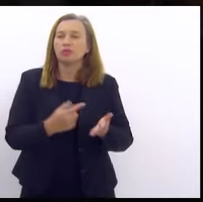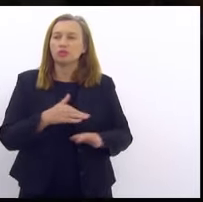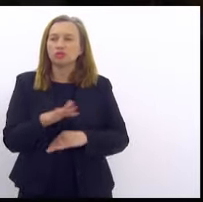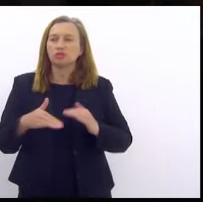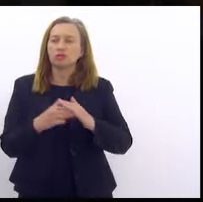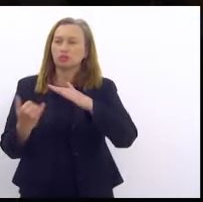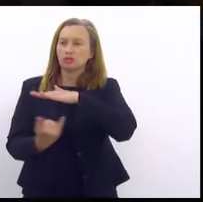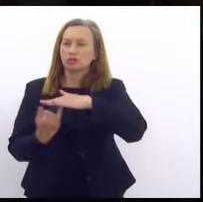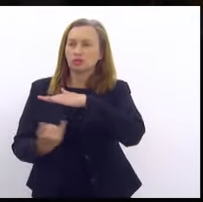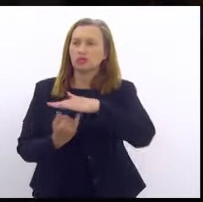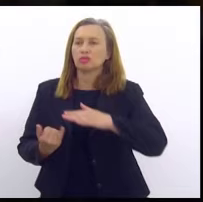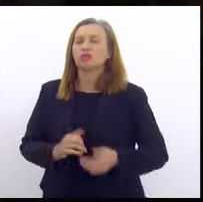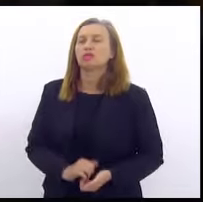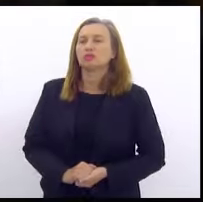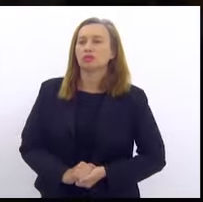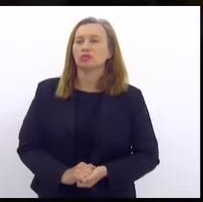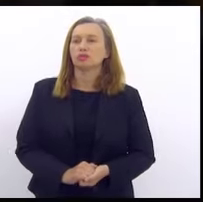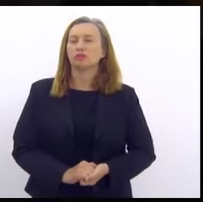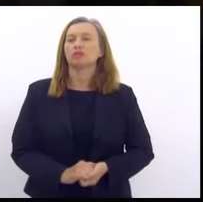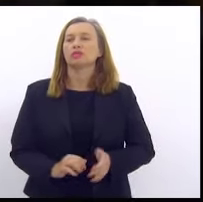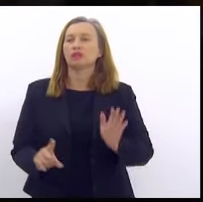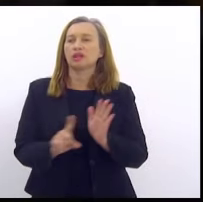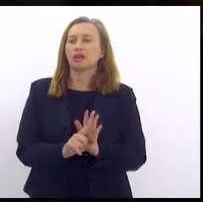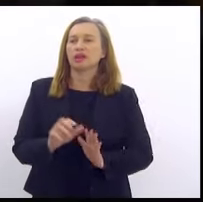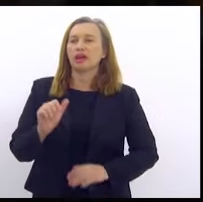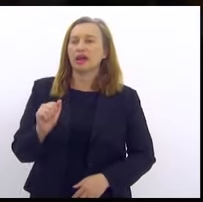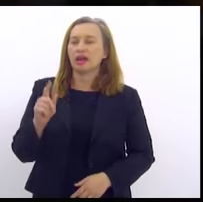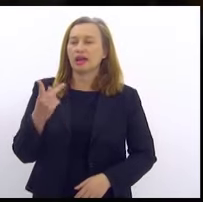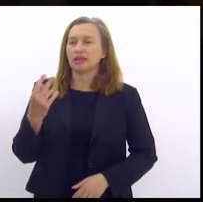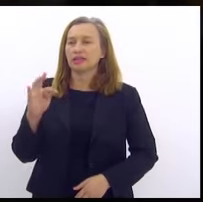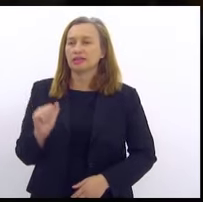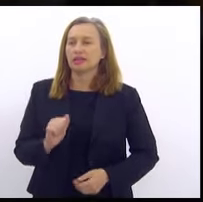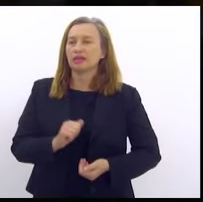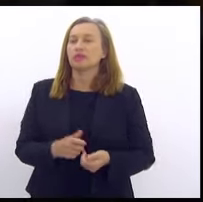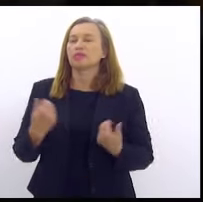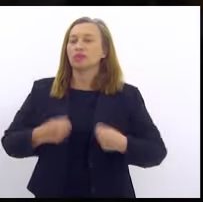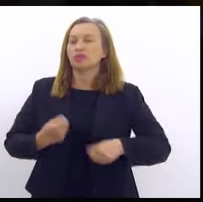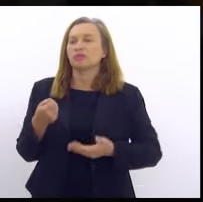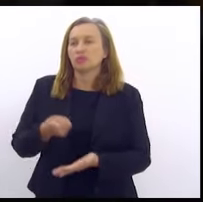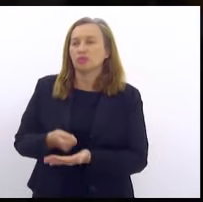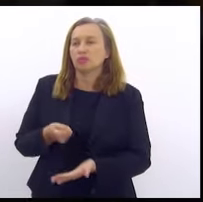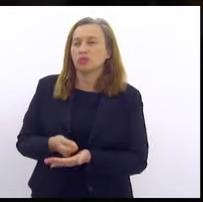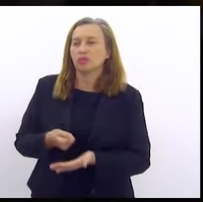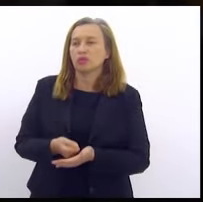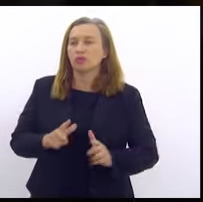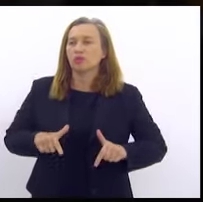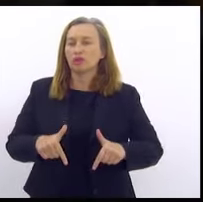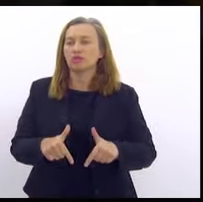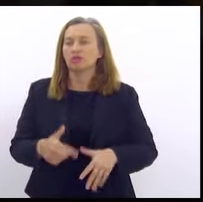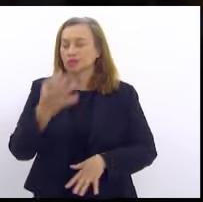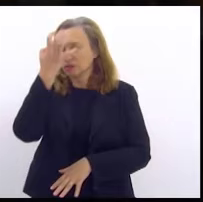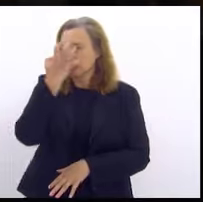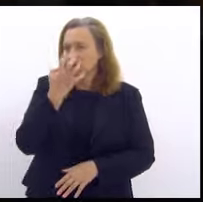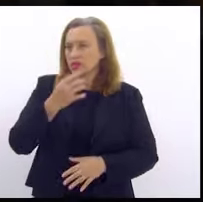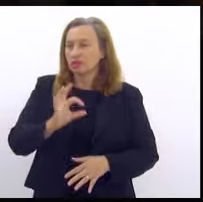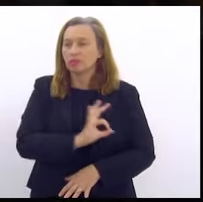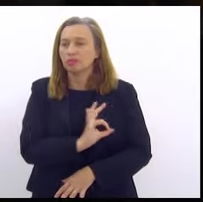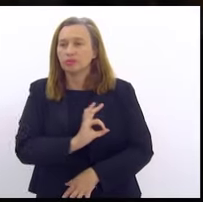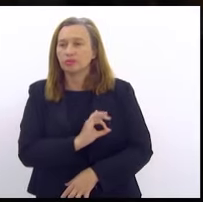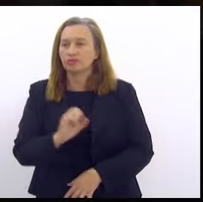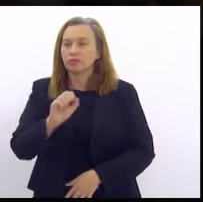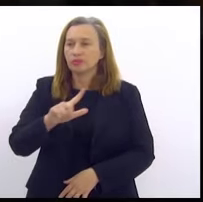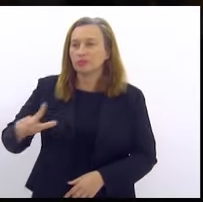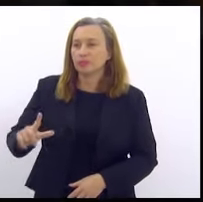instituições no cumprimento da lei Agatha Félix. Precisamos cobrar uma ação célere da Polícia Civil, do